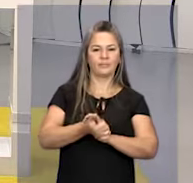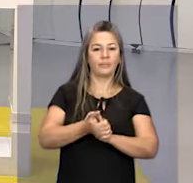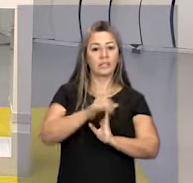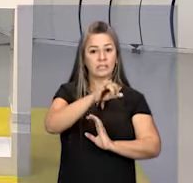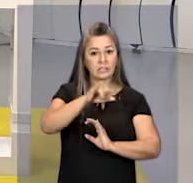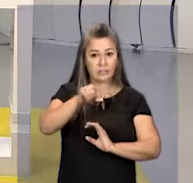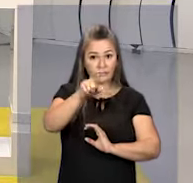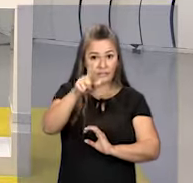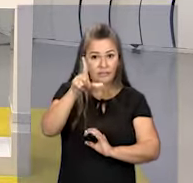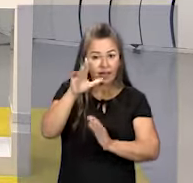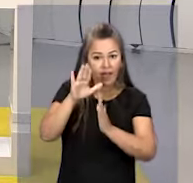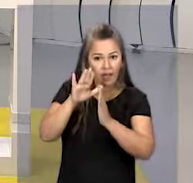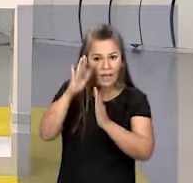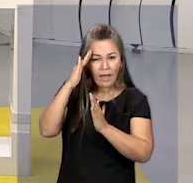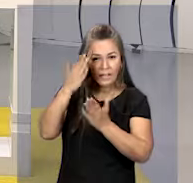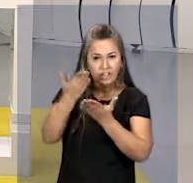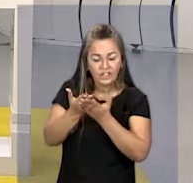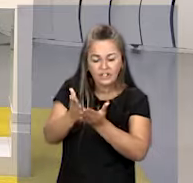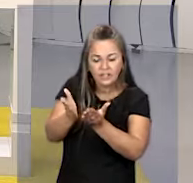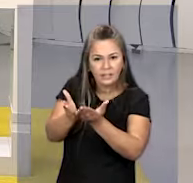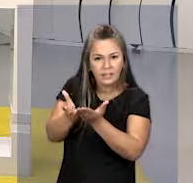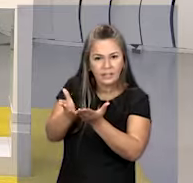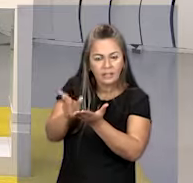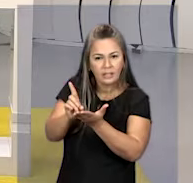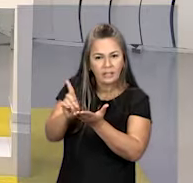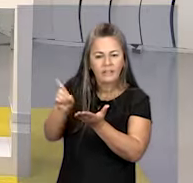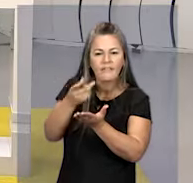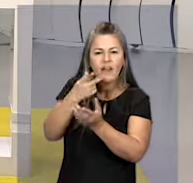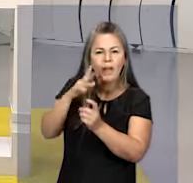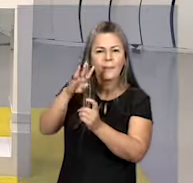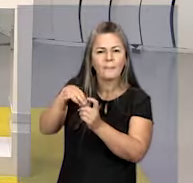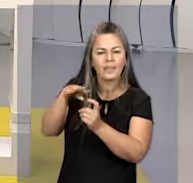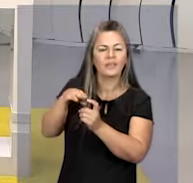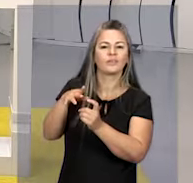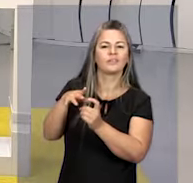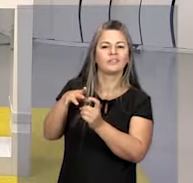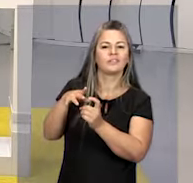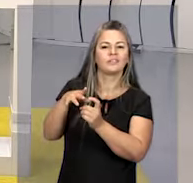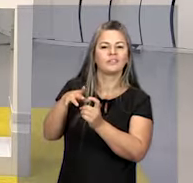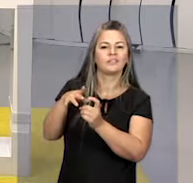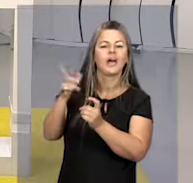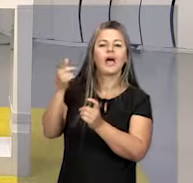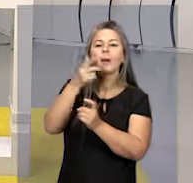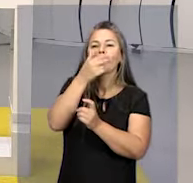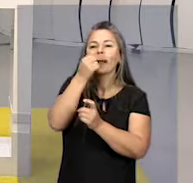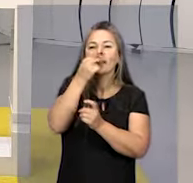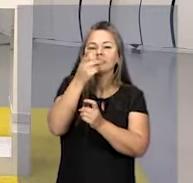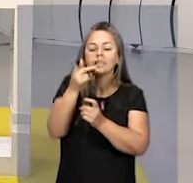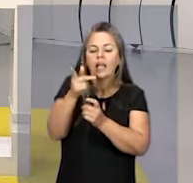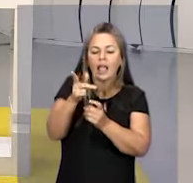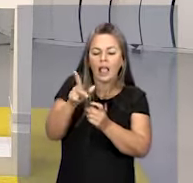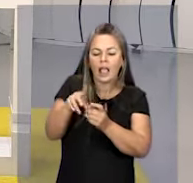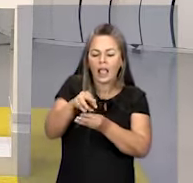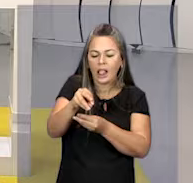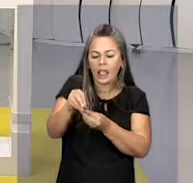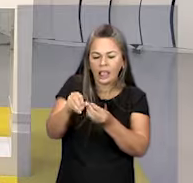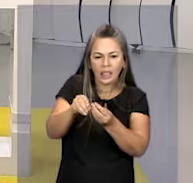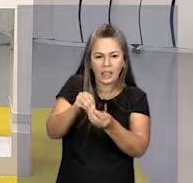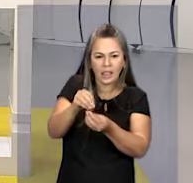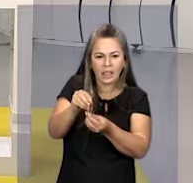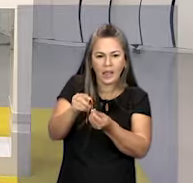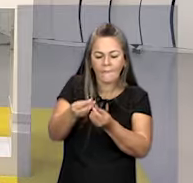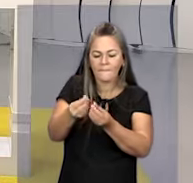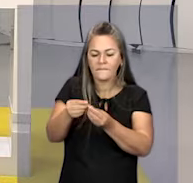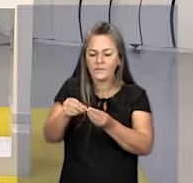acredita no mito da criação cristã, pensar assim, o ser humano é um bonequinho de barro e ele foi feito de